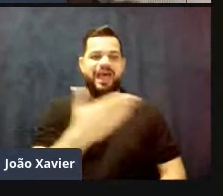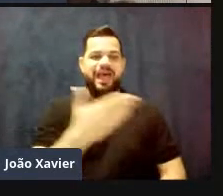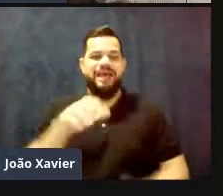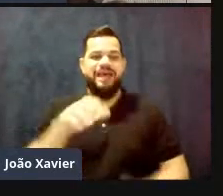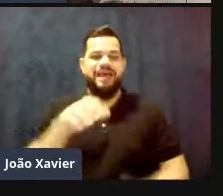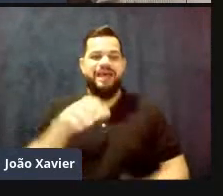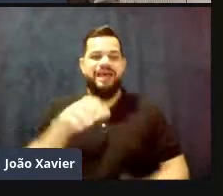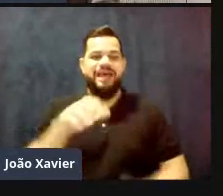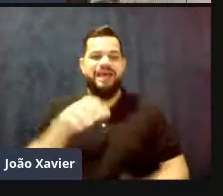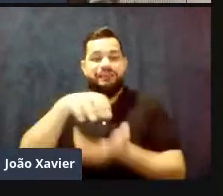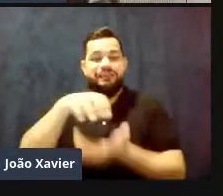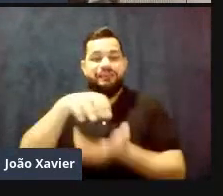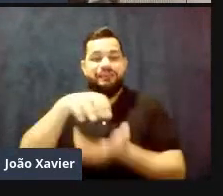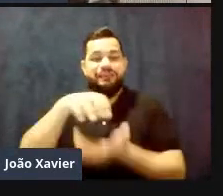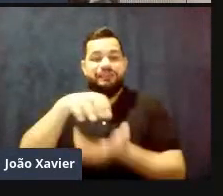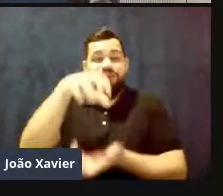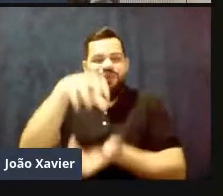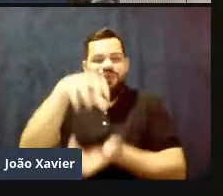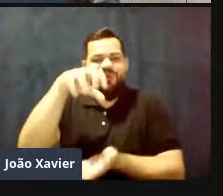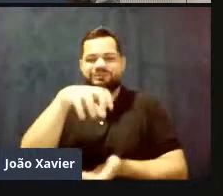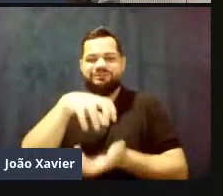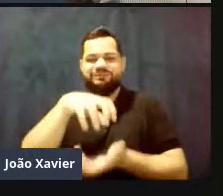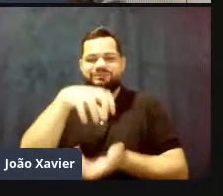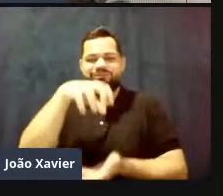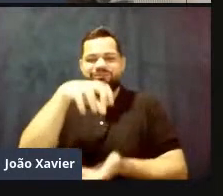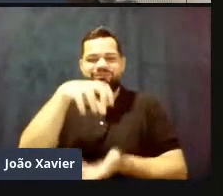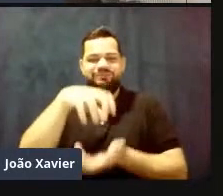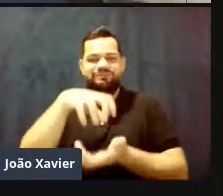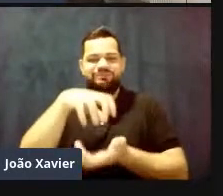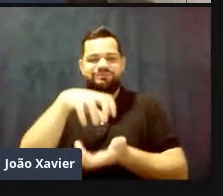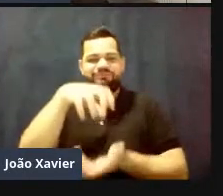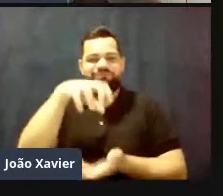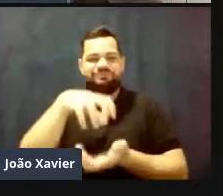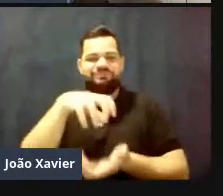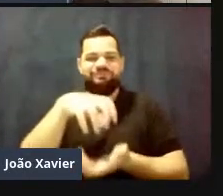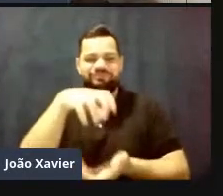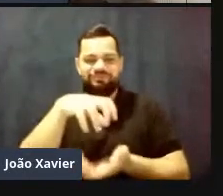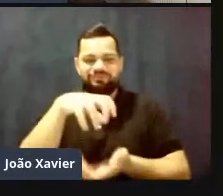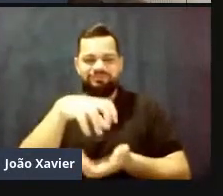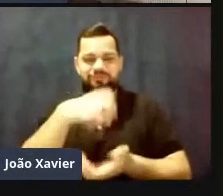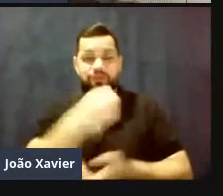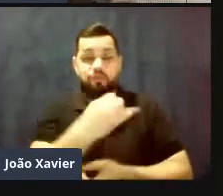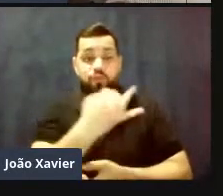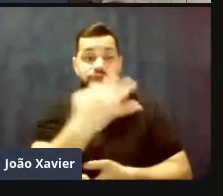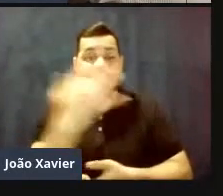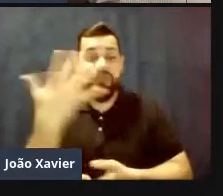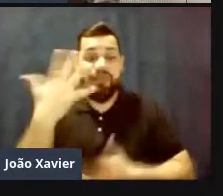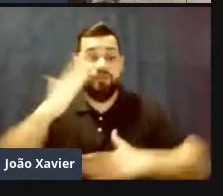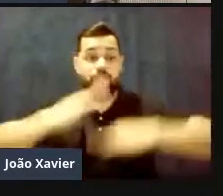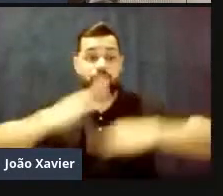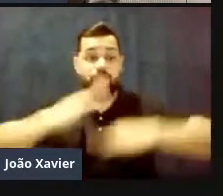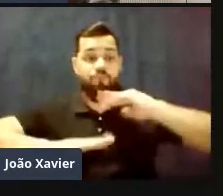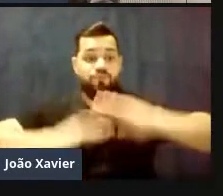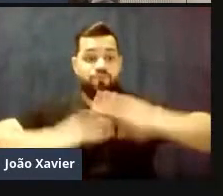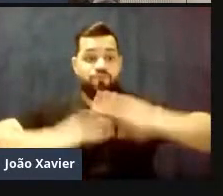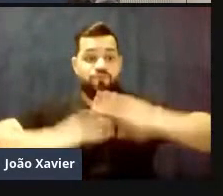a quantidade de profissionais, isso não tinha nem metade da equipe. Olha a quantidade de profissionais do plantão para prestar